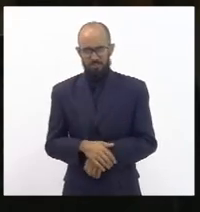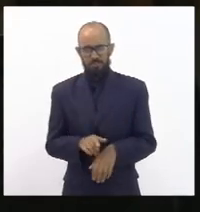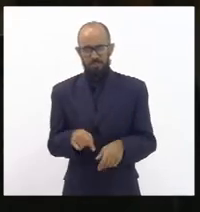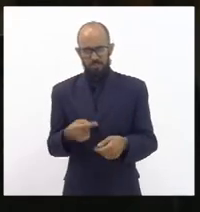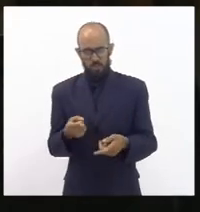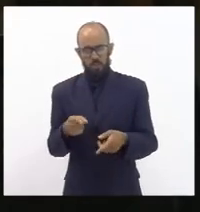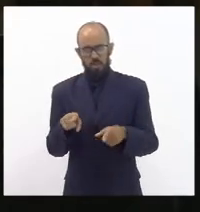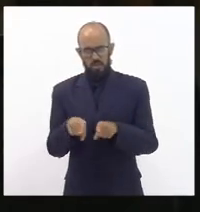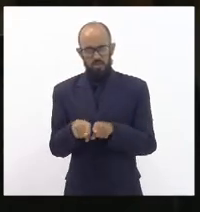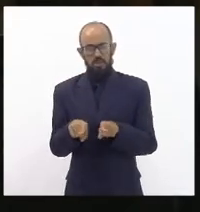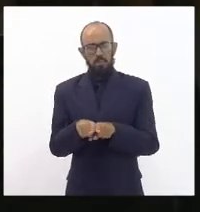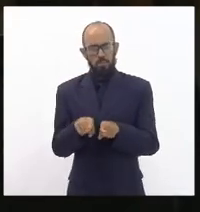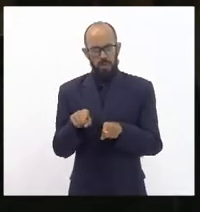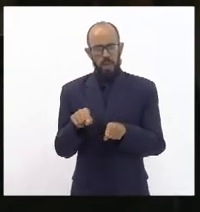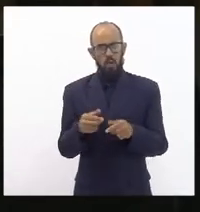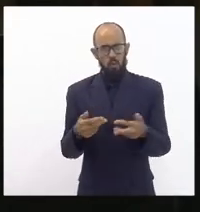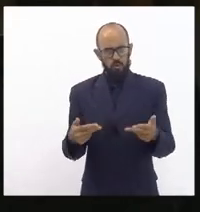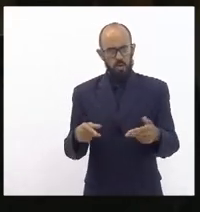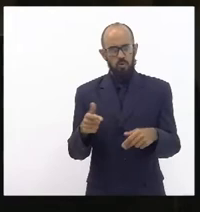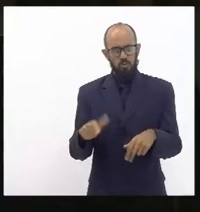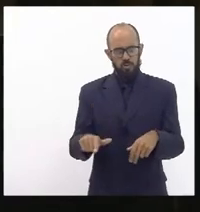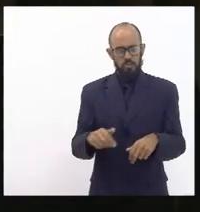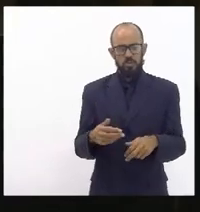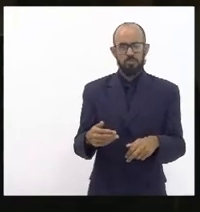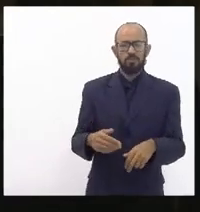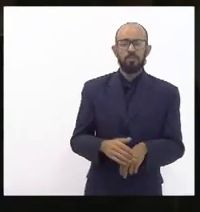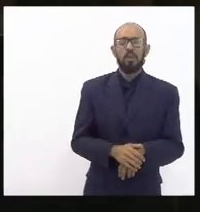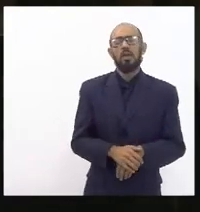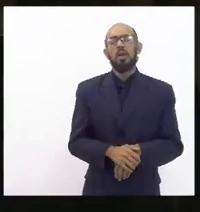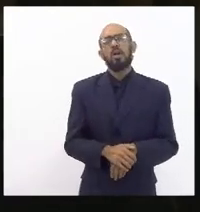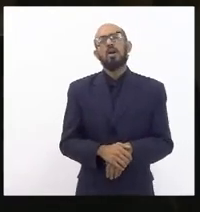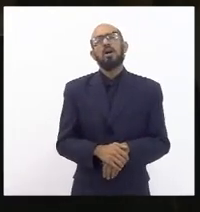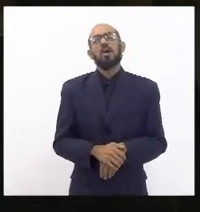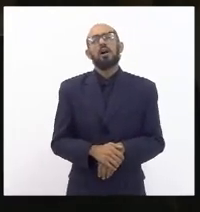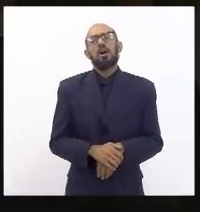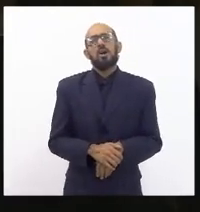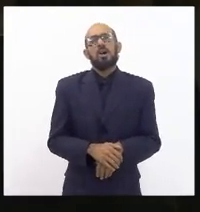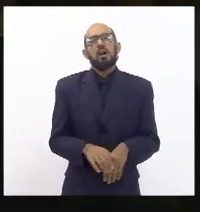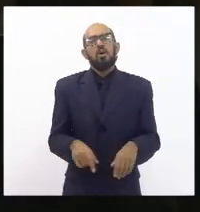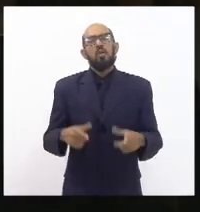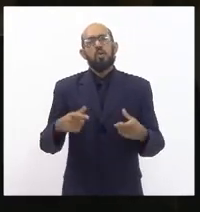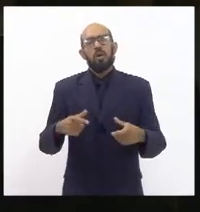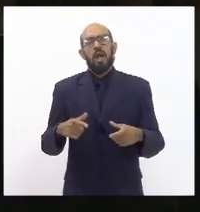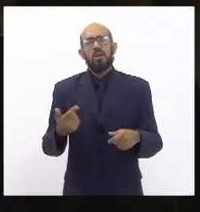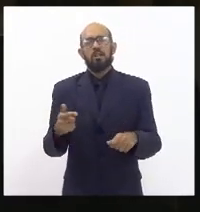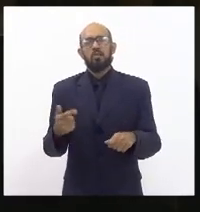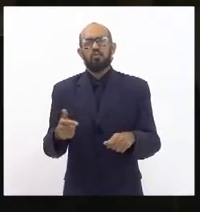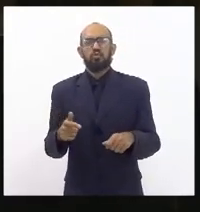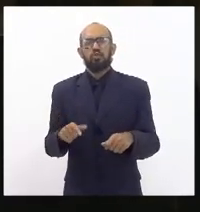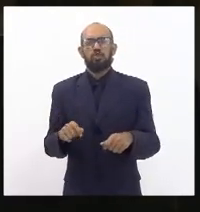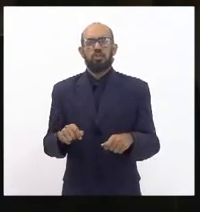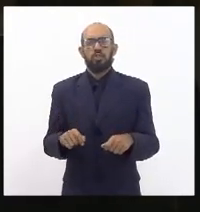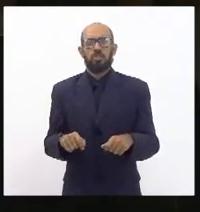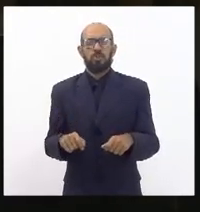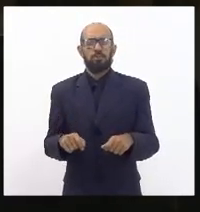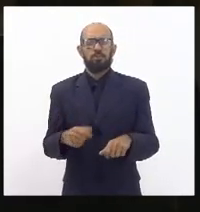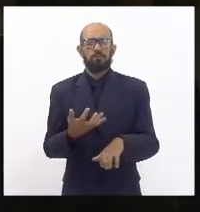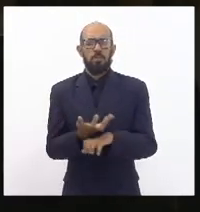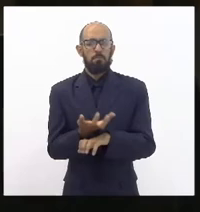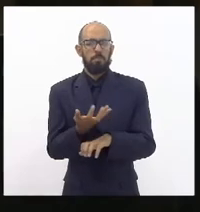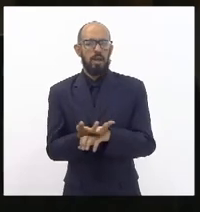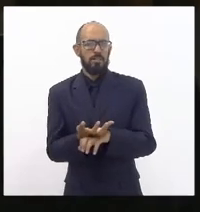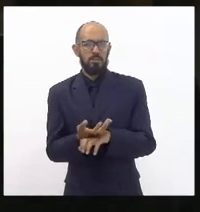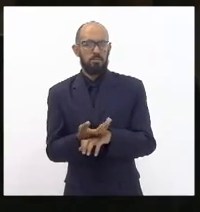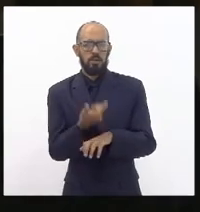esse foi um dos itens que eu vi aquele lugar aonde elas estavam não tinha um espaço aonde elas pudessem